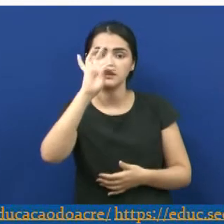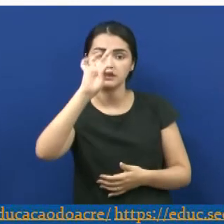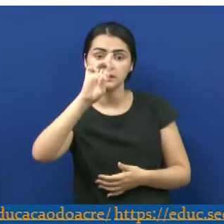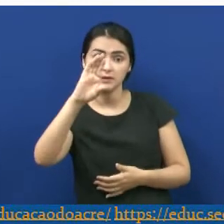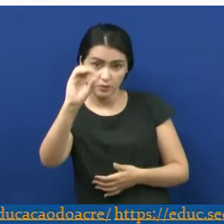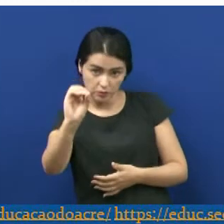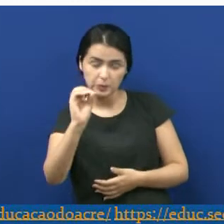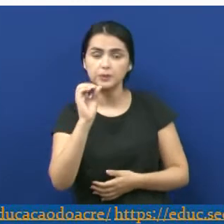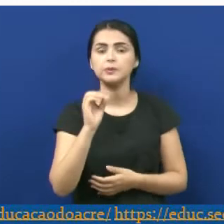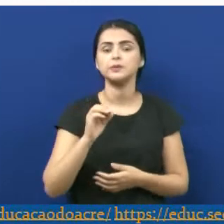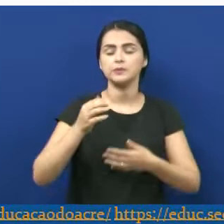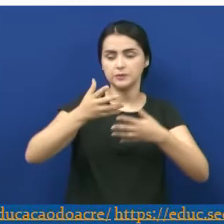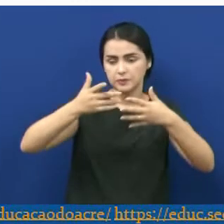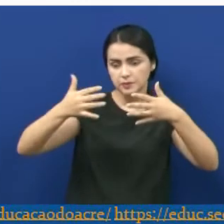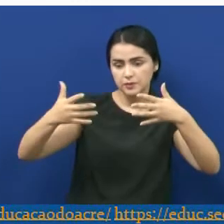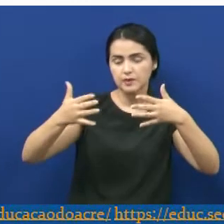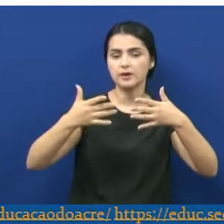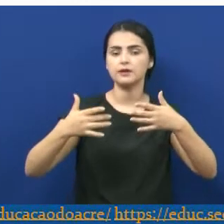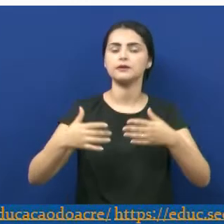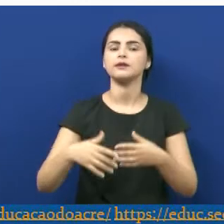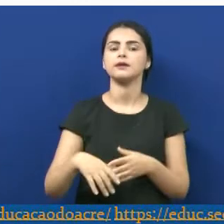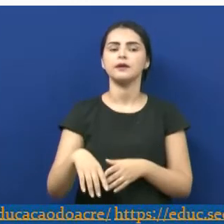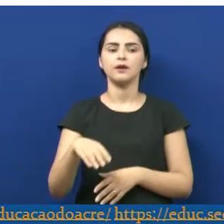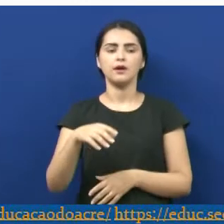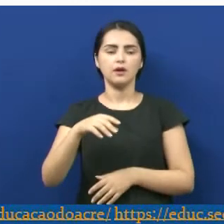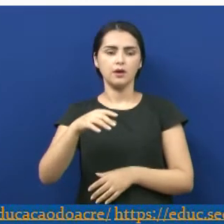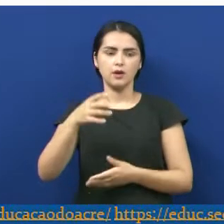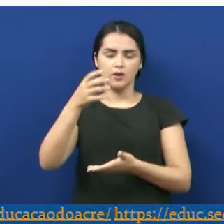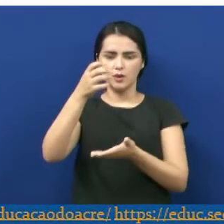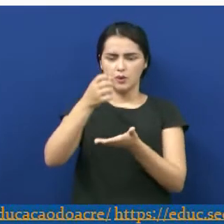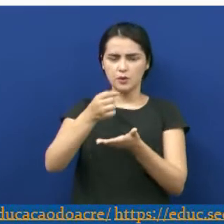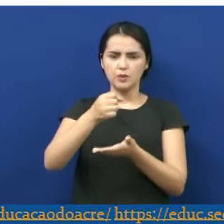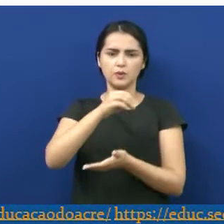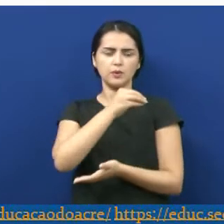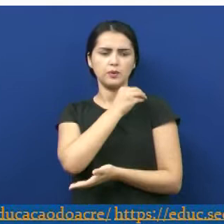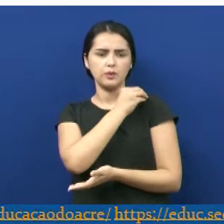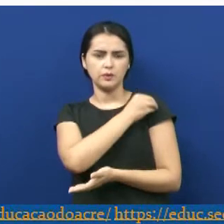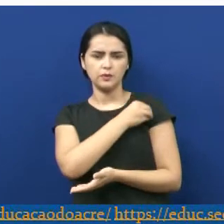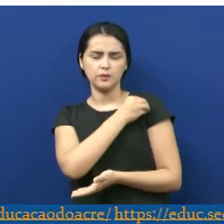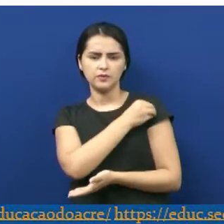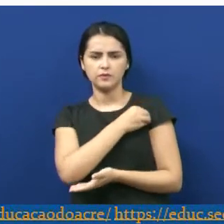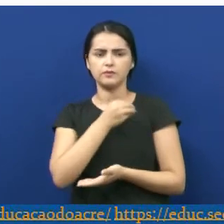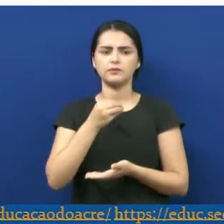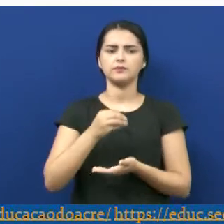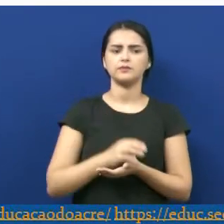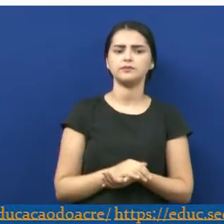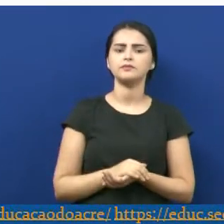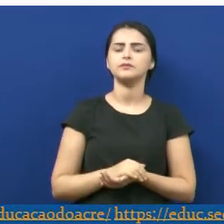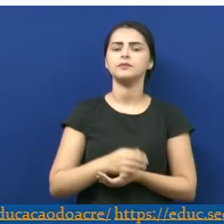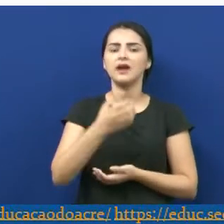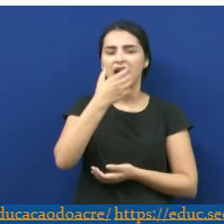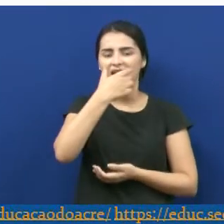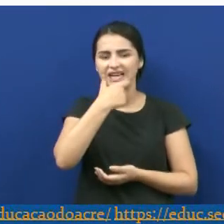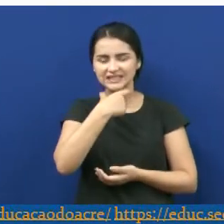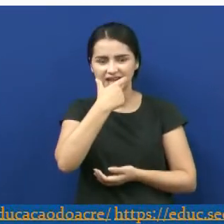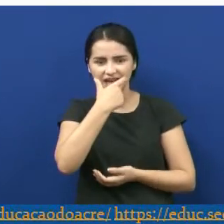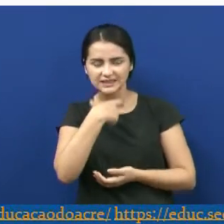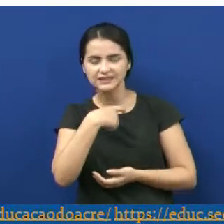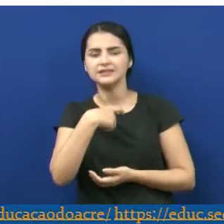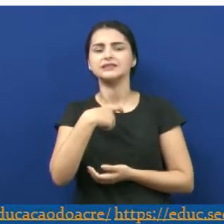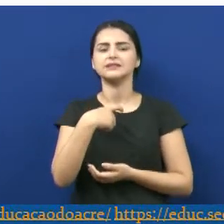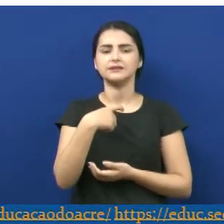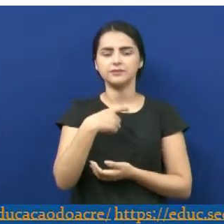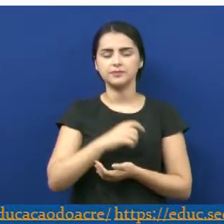solução ácida. O próprio vinagre, ele traz o ácido acético. A maçã traz o